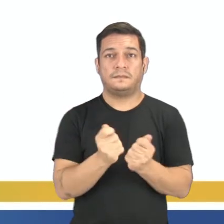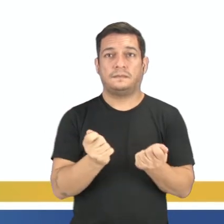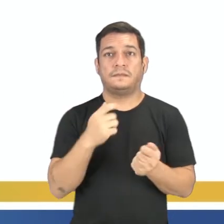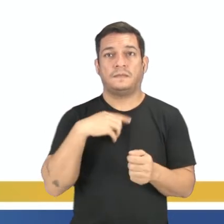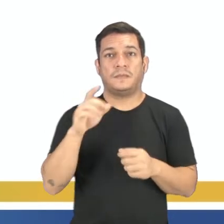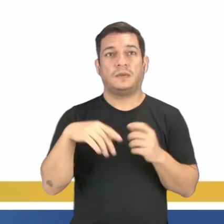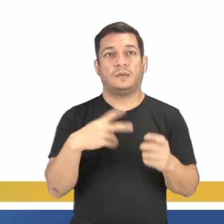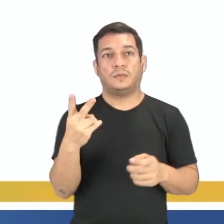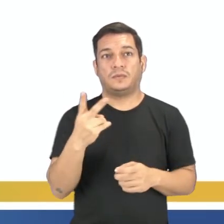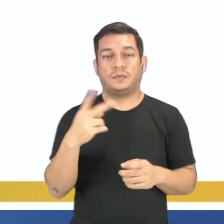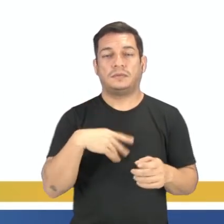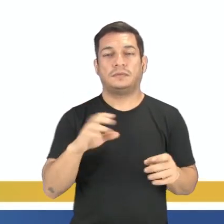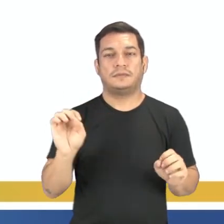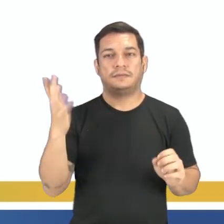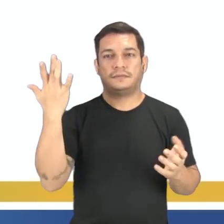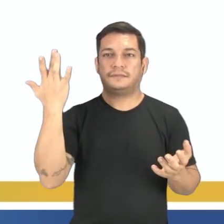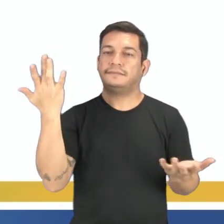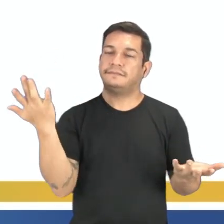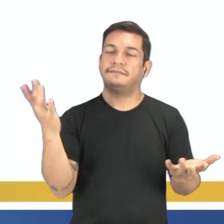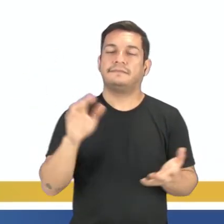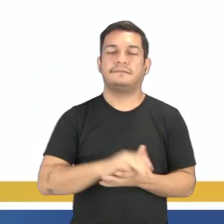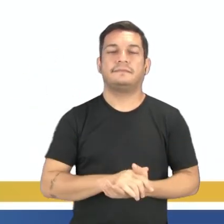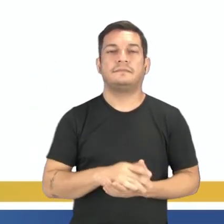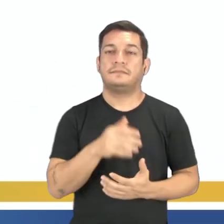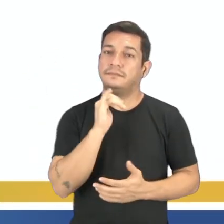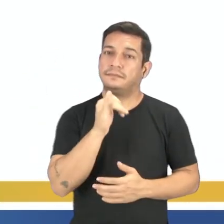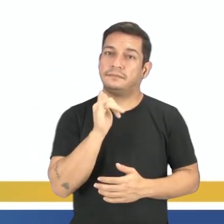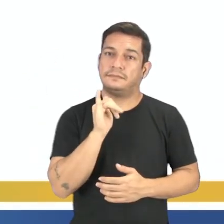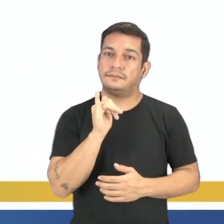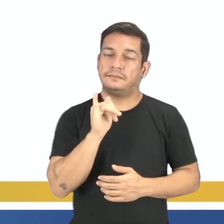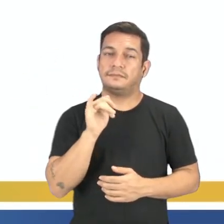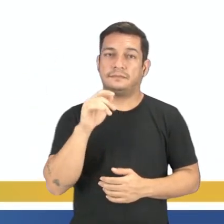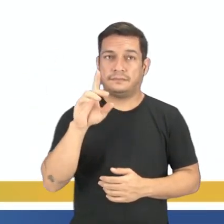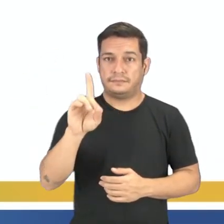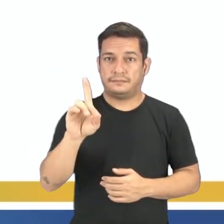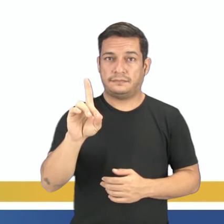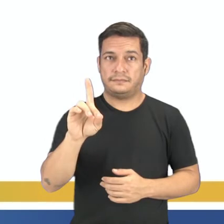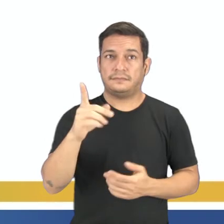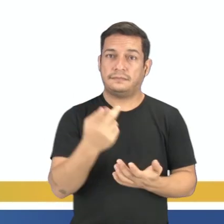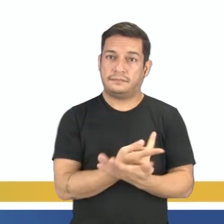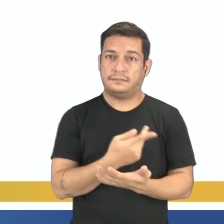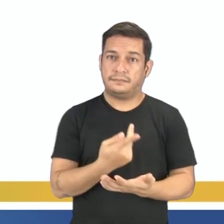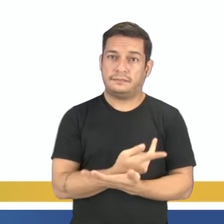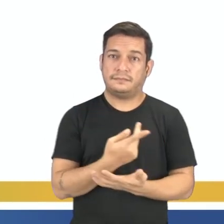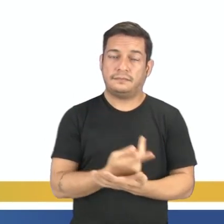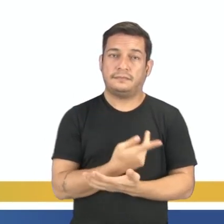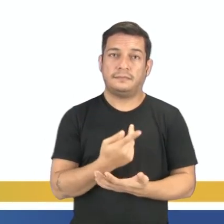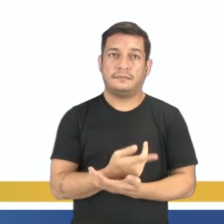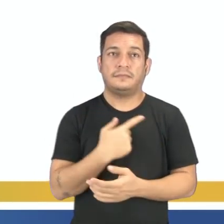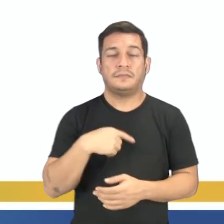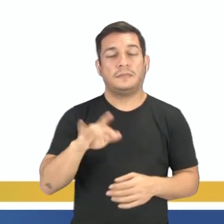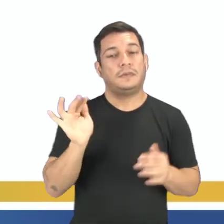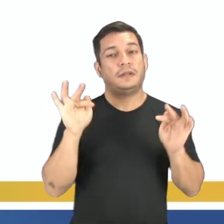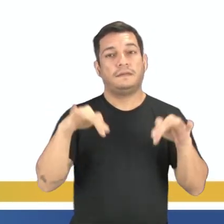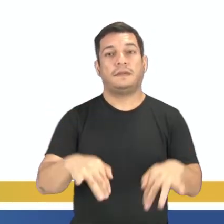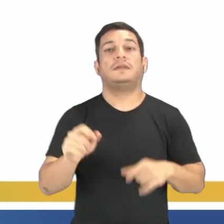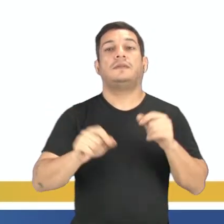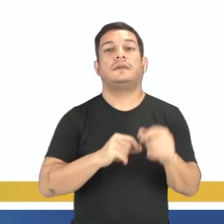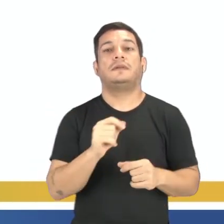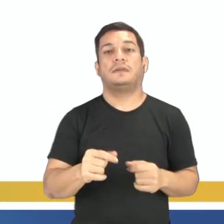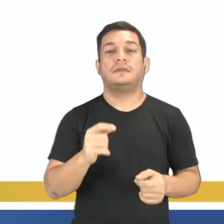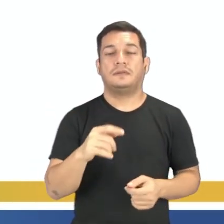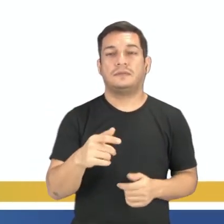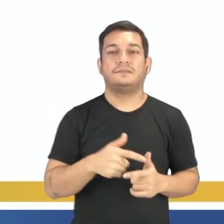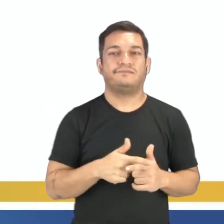realiza-se plenamente. Essa narrativa aí, essa alternativa aí é errada. Nós vemos lá que o conto termina de forma